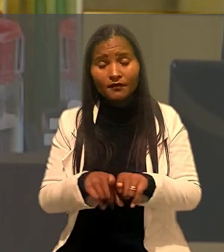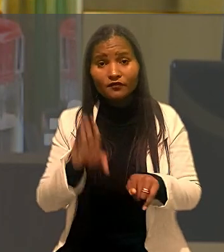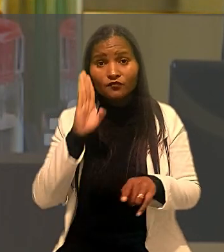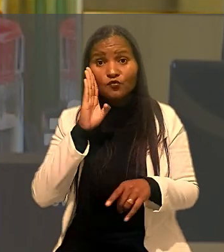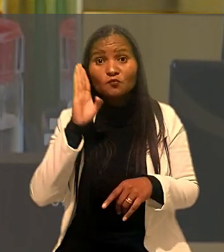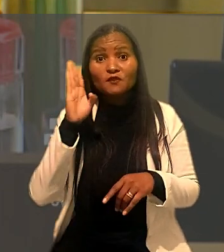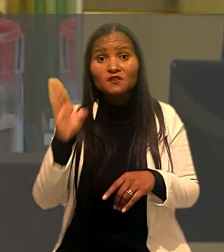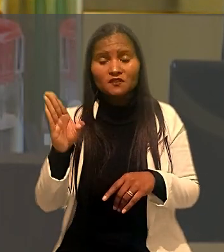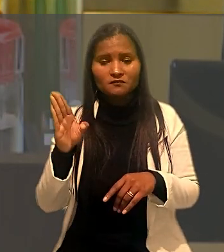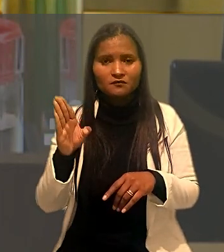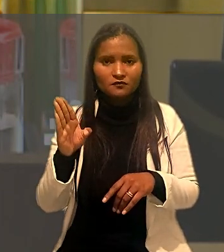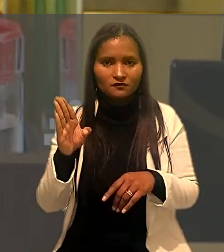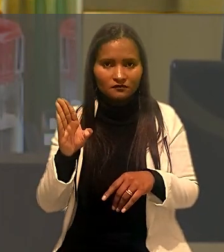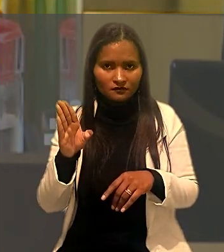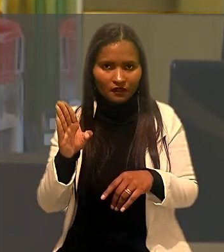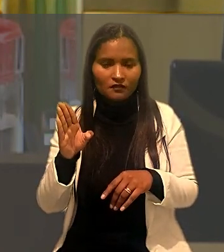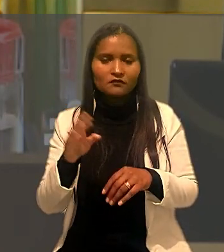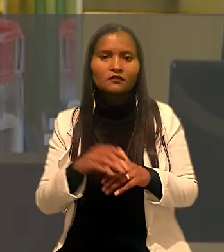dos princípios